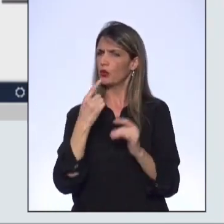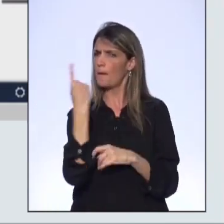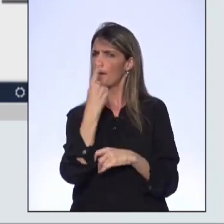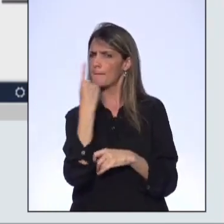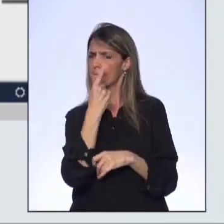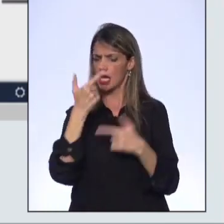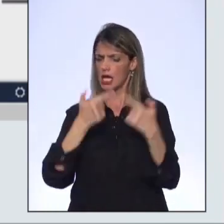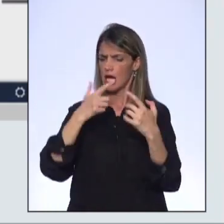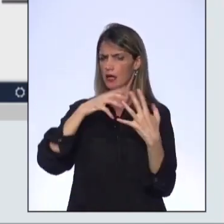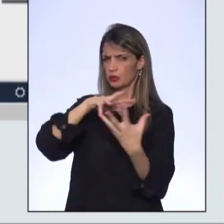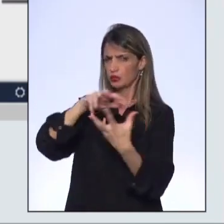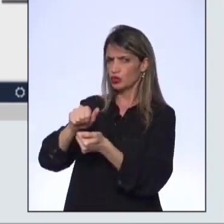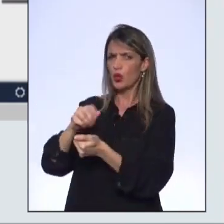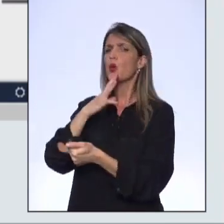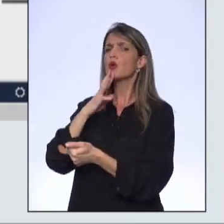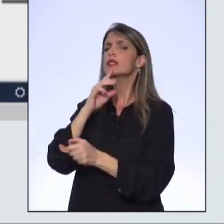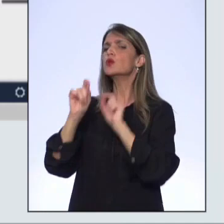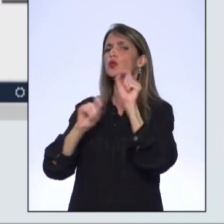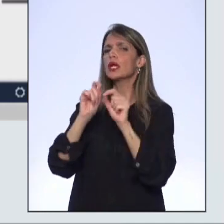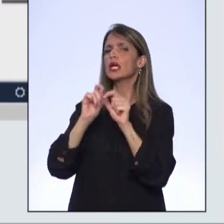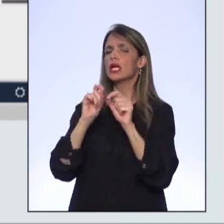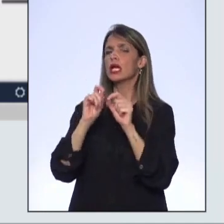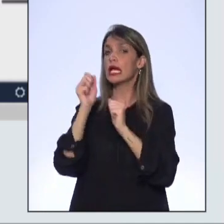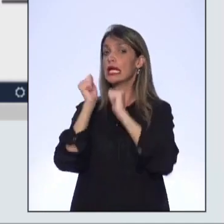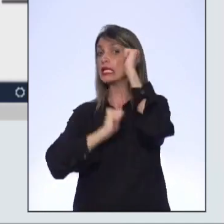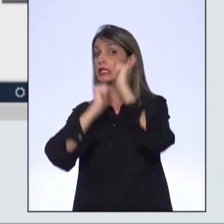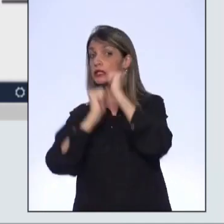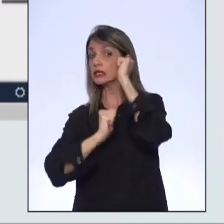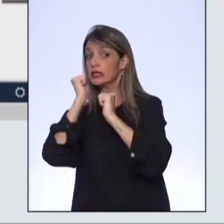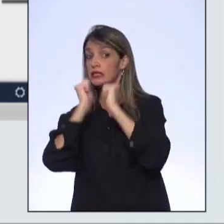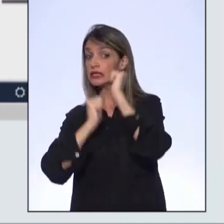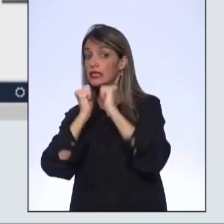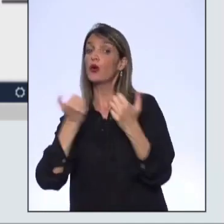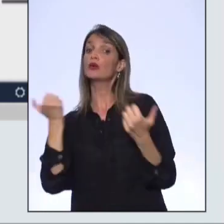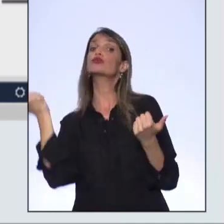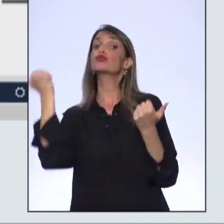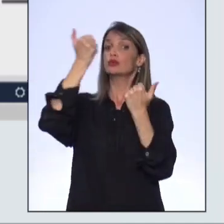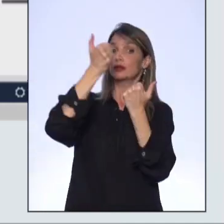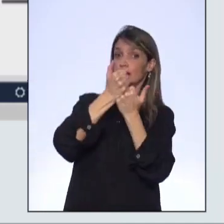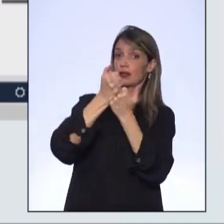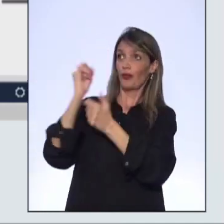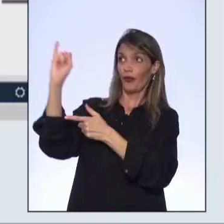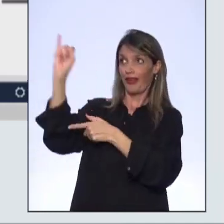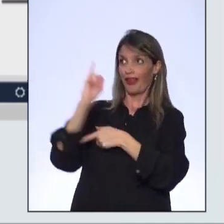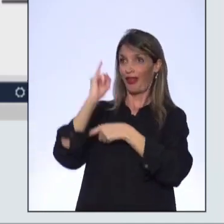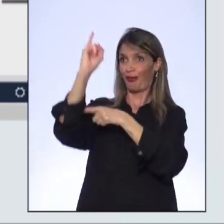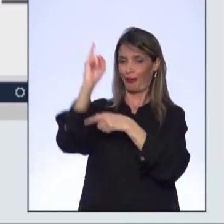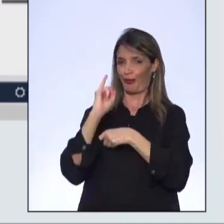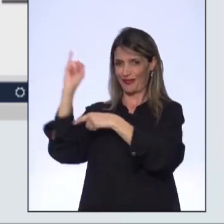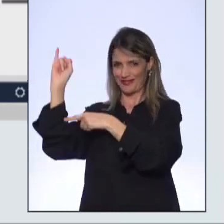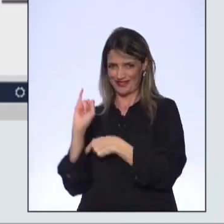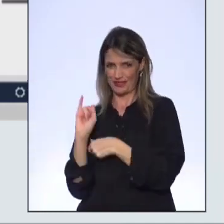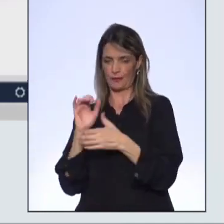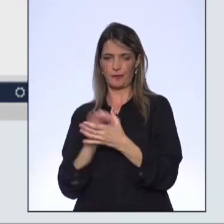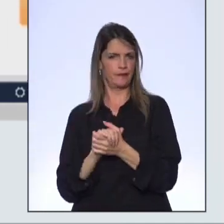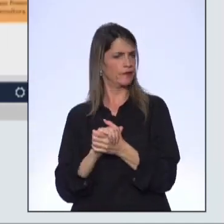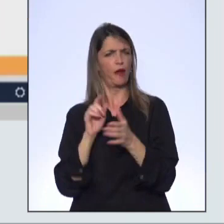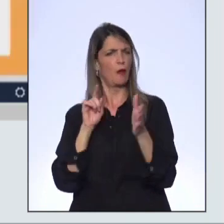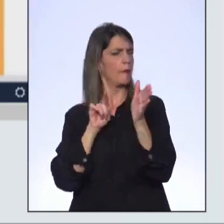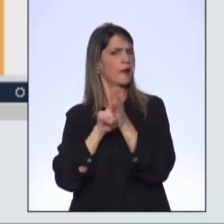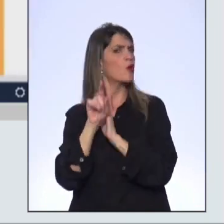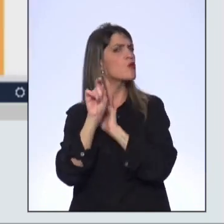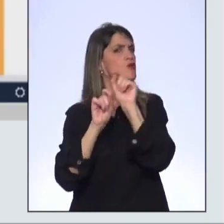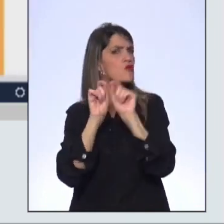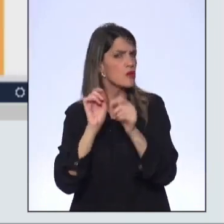Mundial ficou conhecido como industrialização via substituição de importações. Nós temos uma pergunta importante